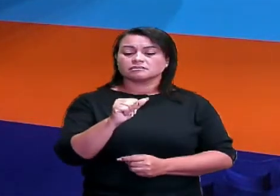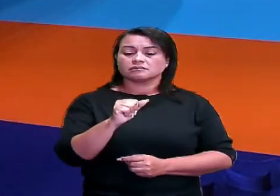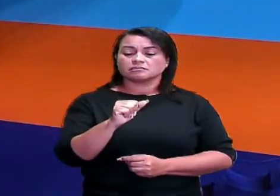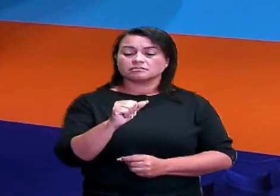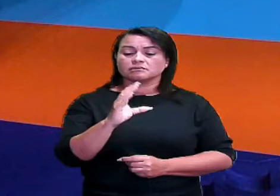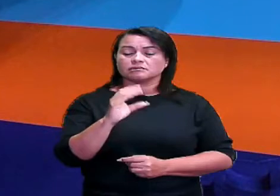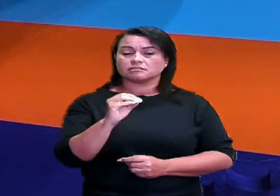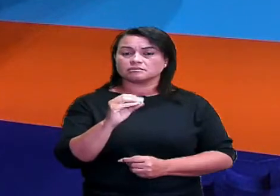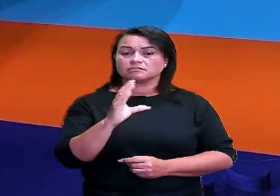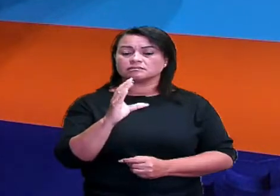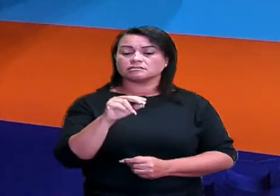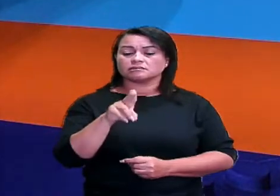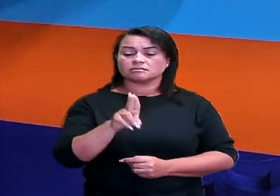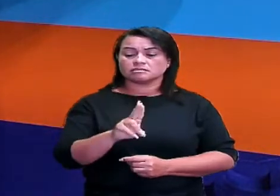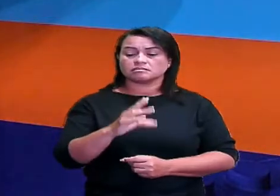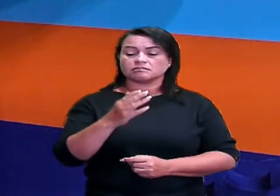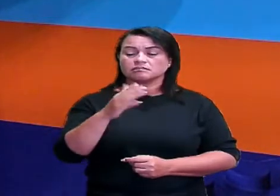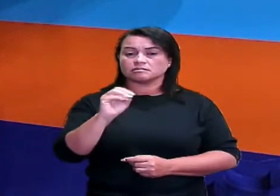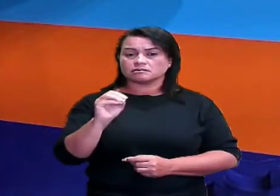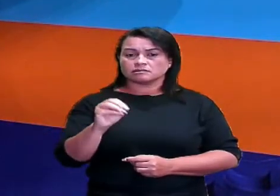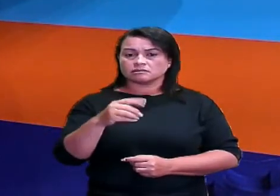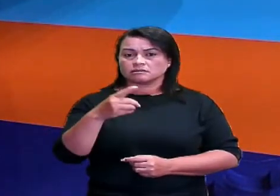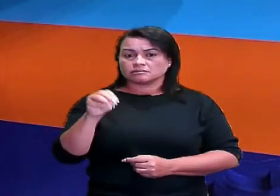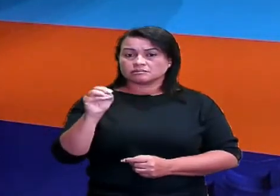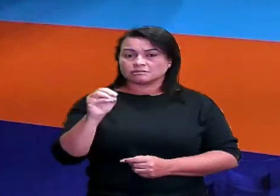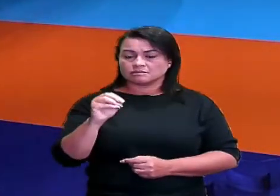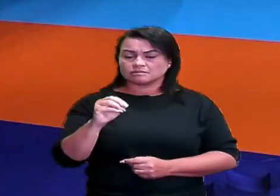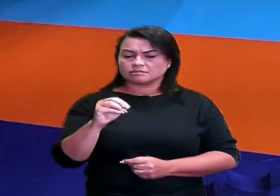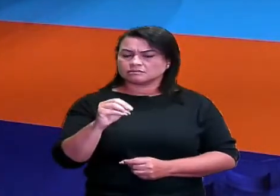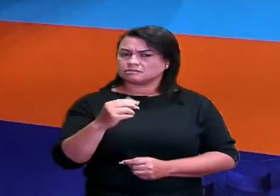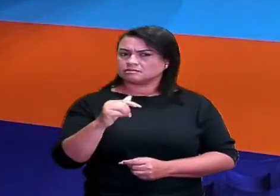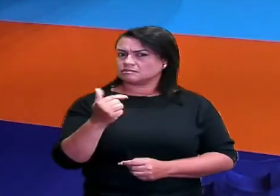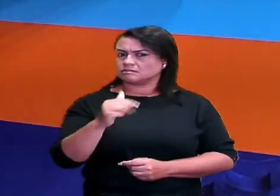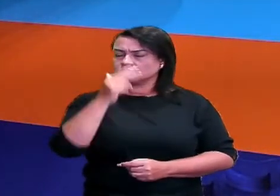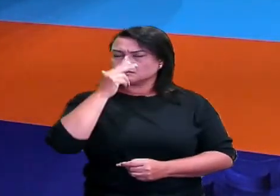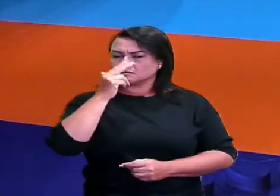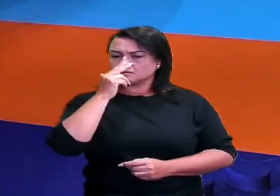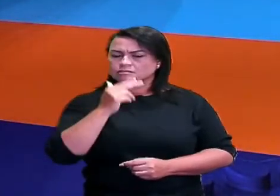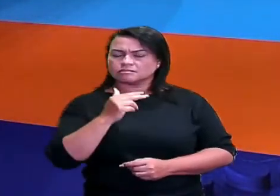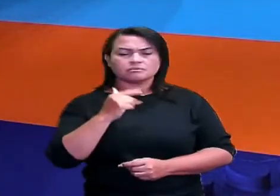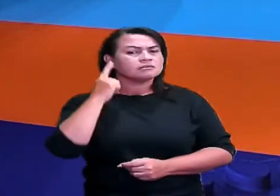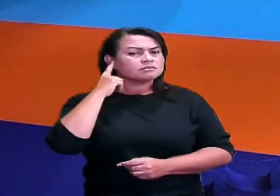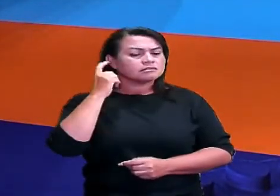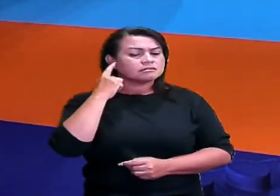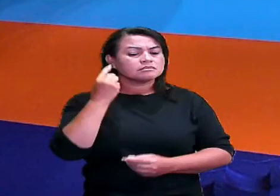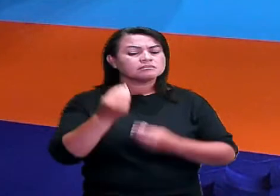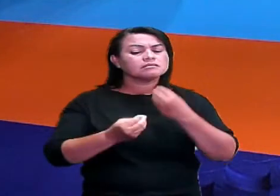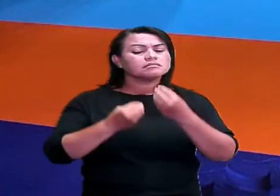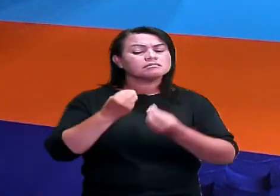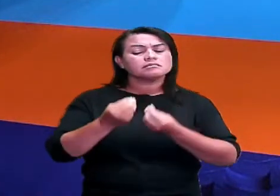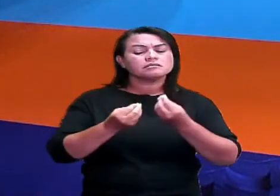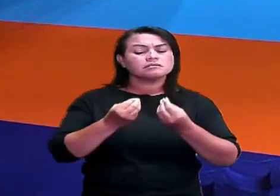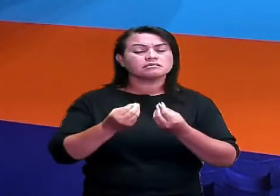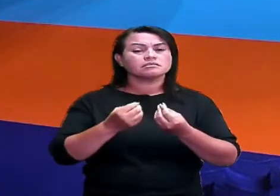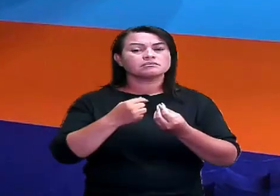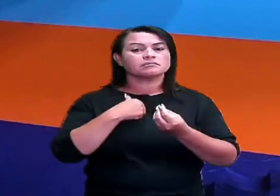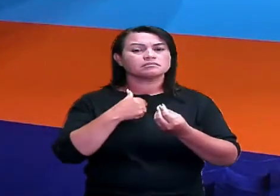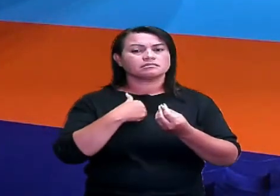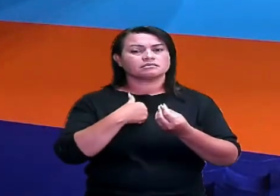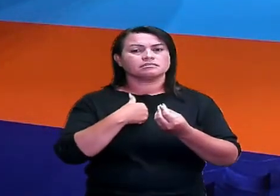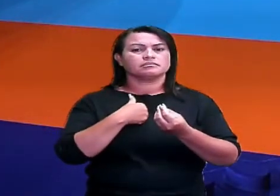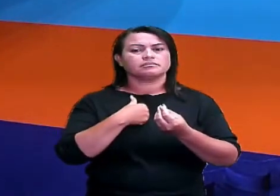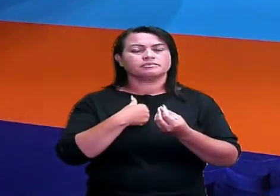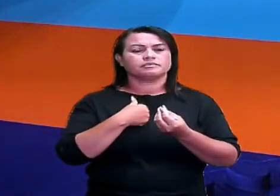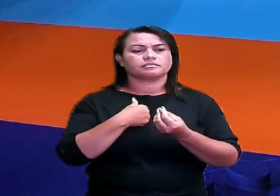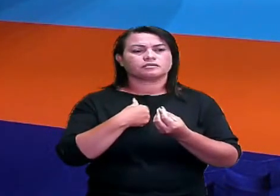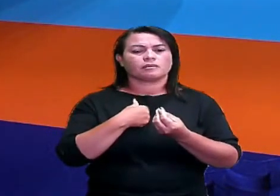do có, do cu e do cão. Não está apresentando o mesmo som. Então, como é que eu vou